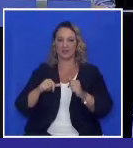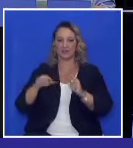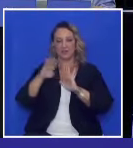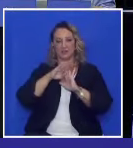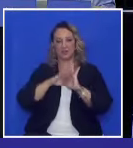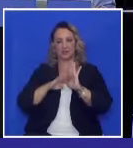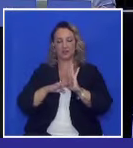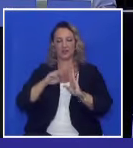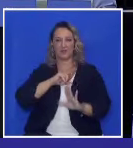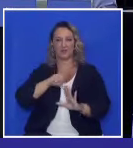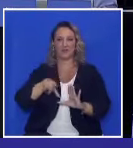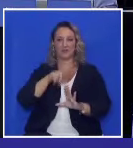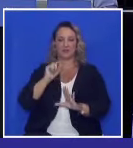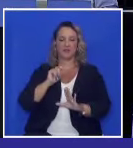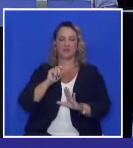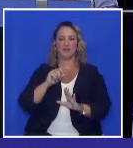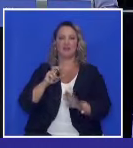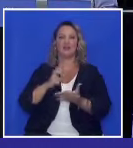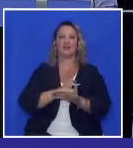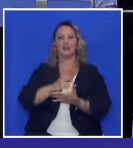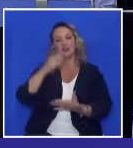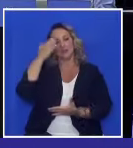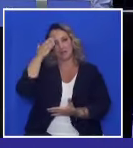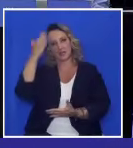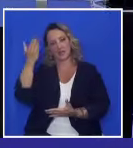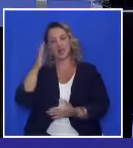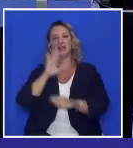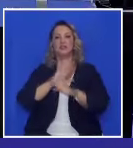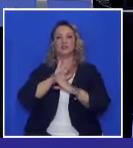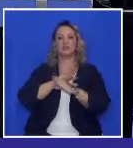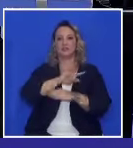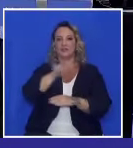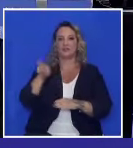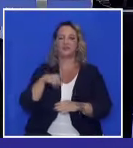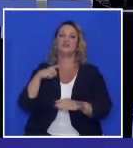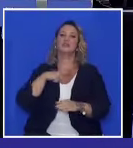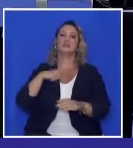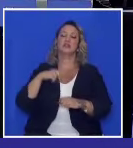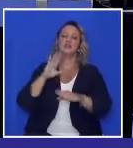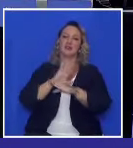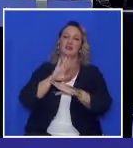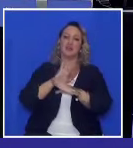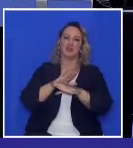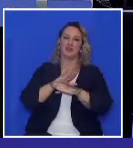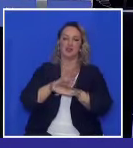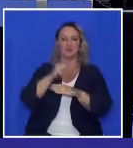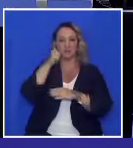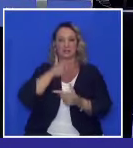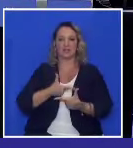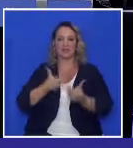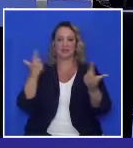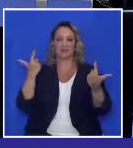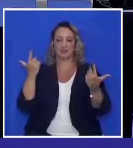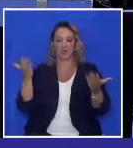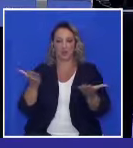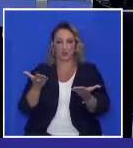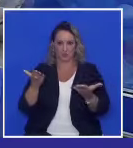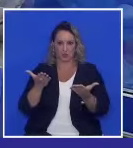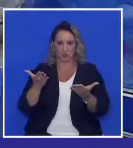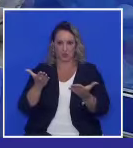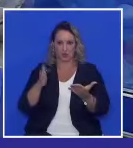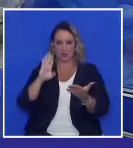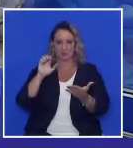cada procedimento desse sorteio da Quina. Muito obrigado pela colaboração de vocês. Contamos ainda com o auxílio da nossa garota da sorte,